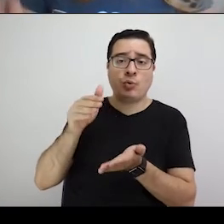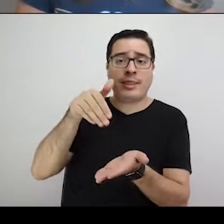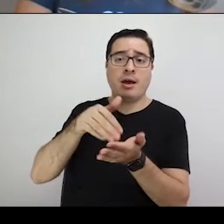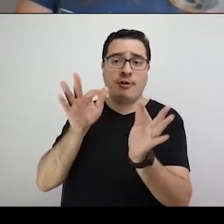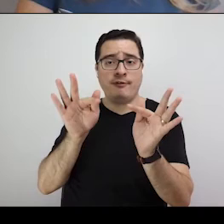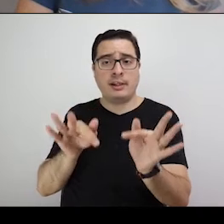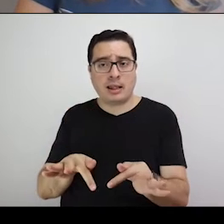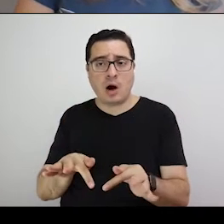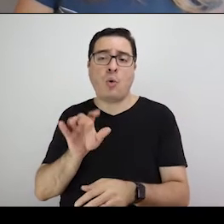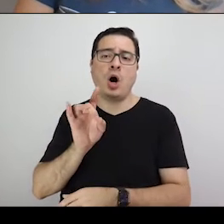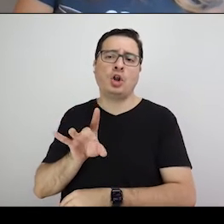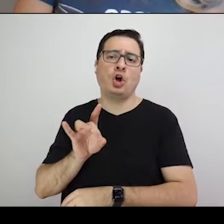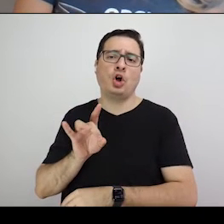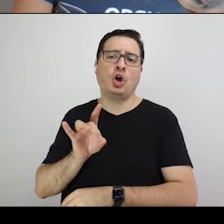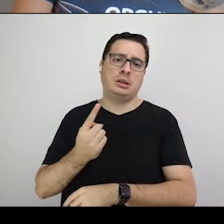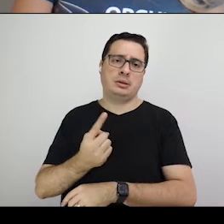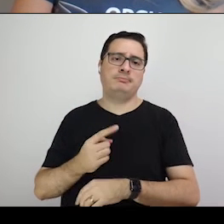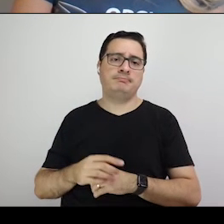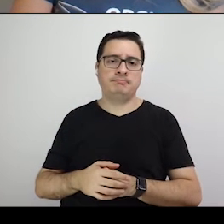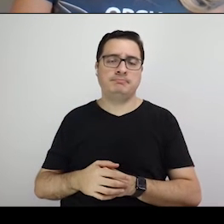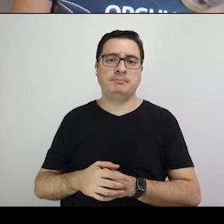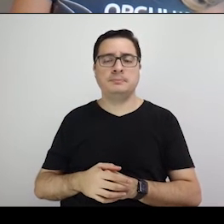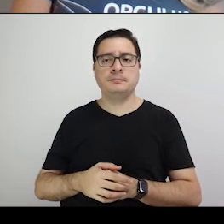com autonomia.